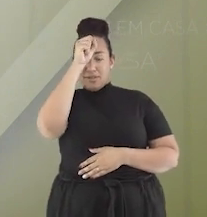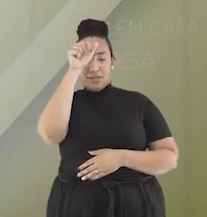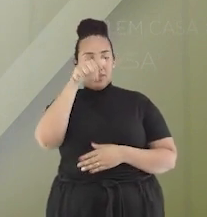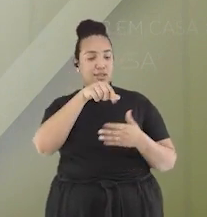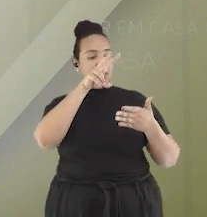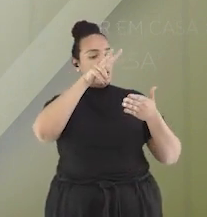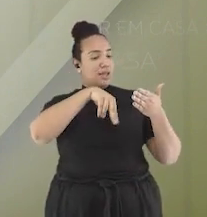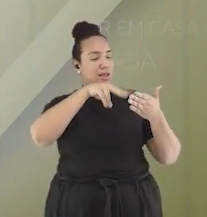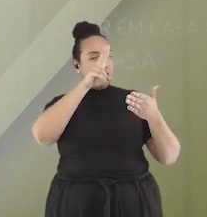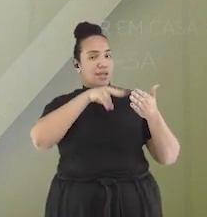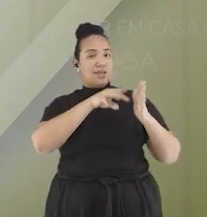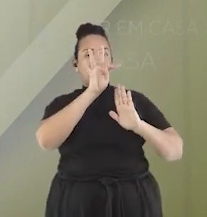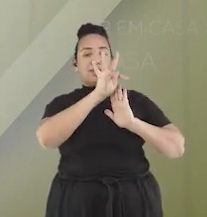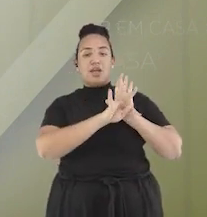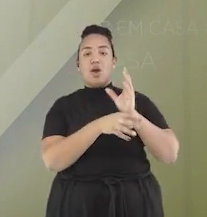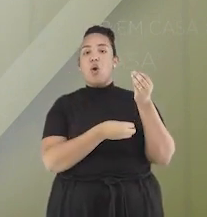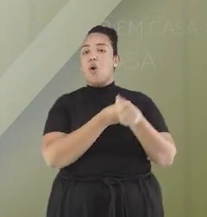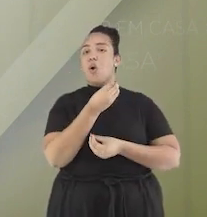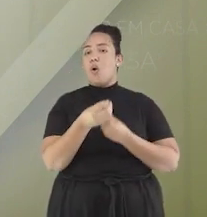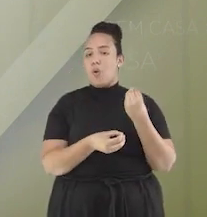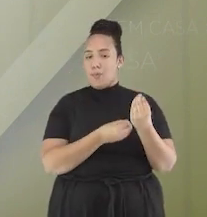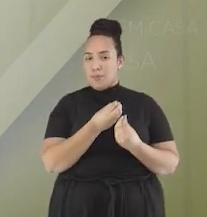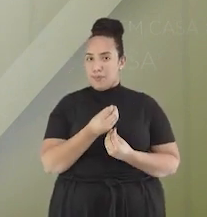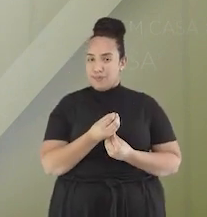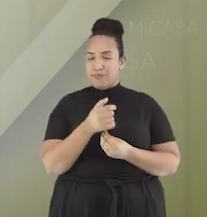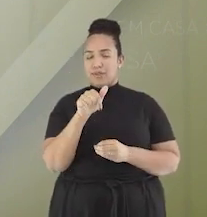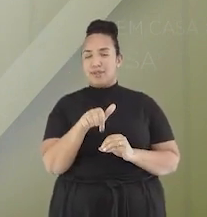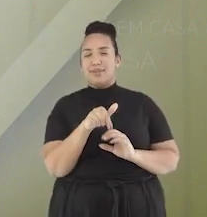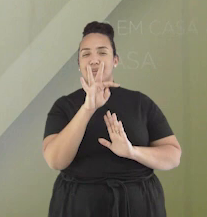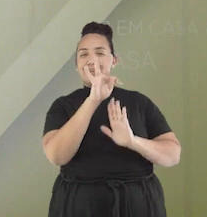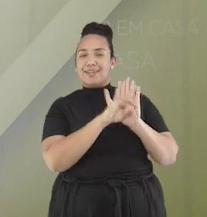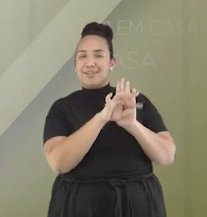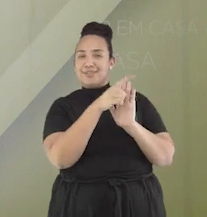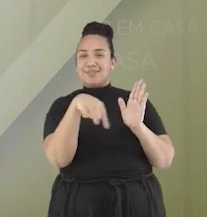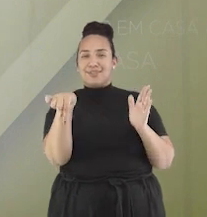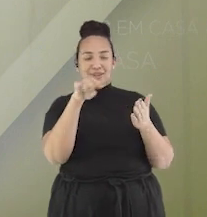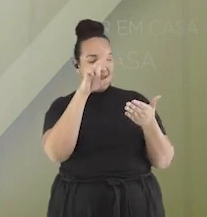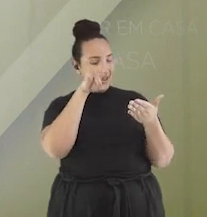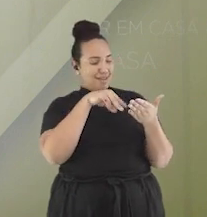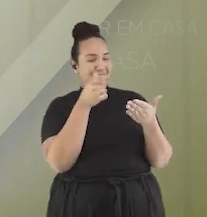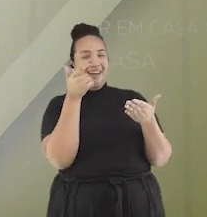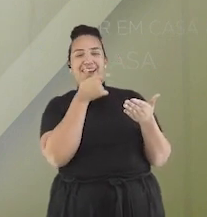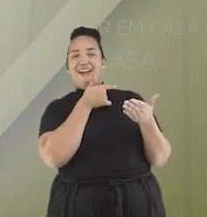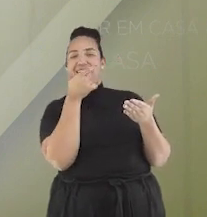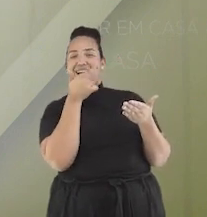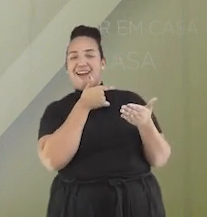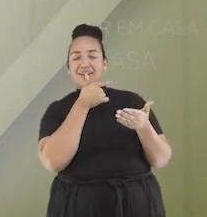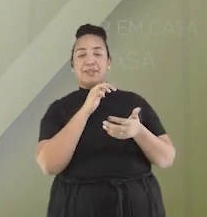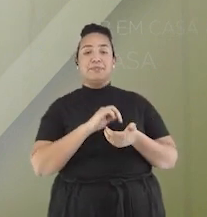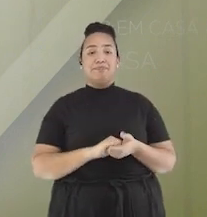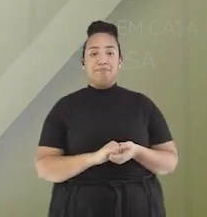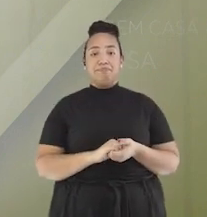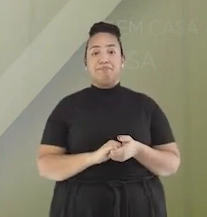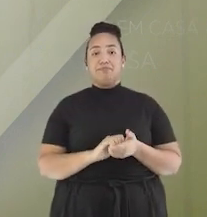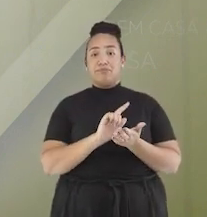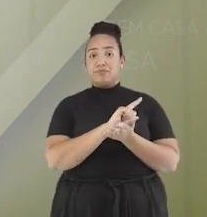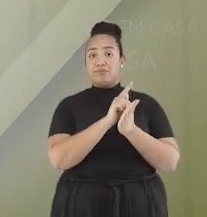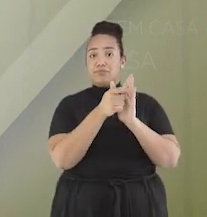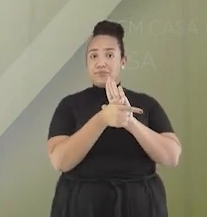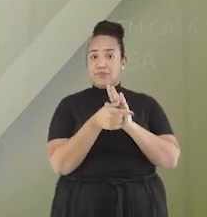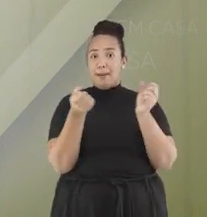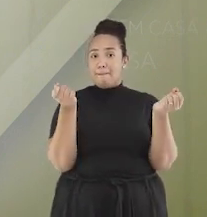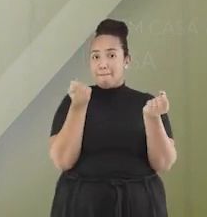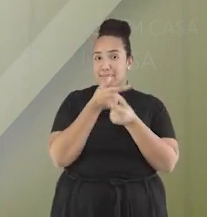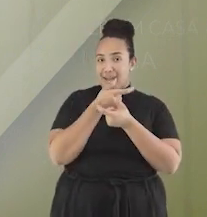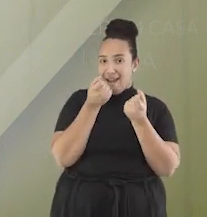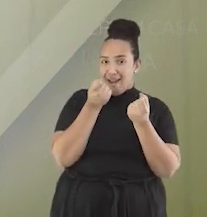uma boa leitura em voz alta daqueles textos que costumam fazer a gente rir. Os textos do gênero